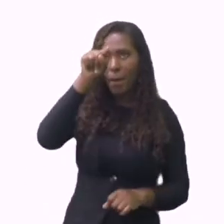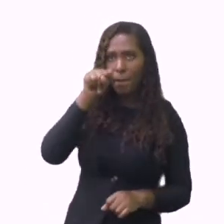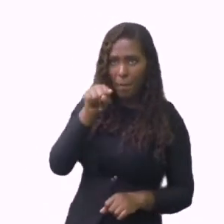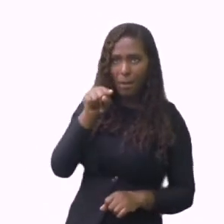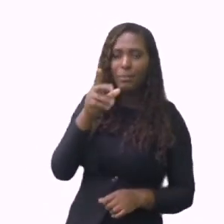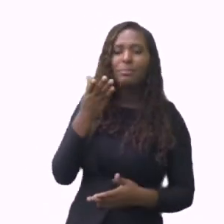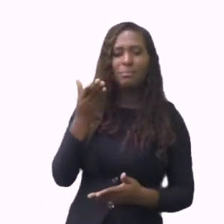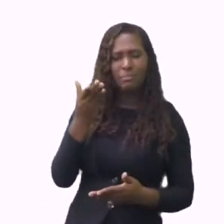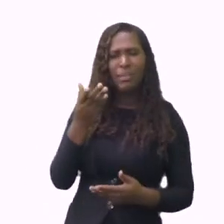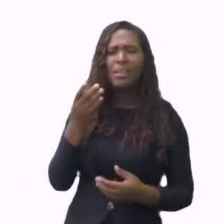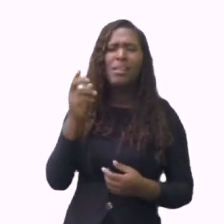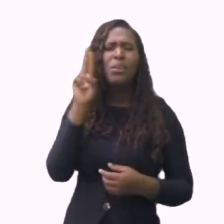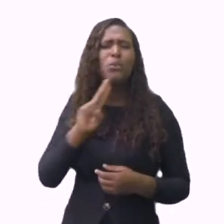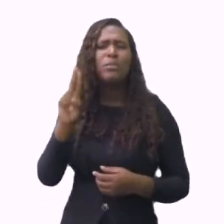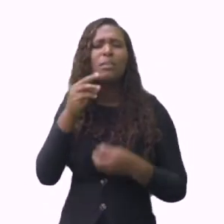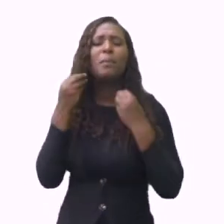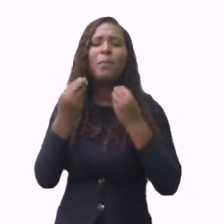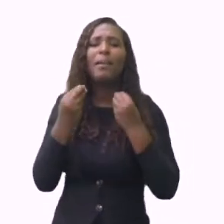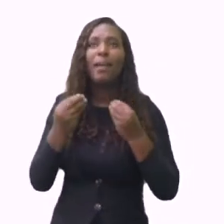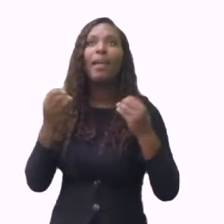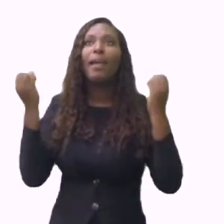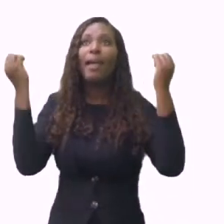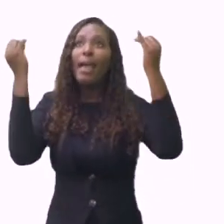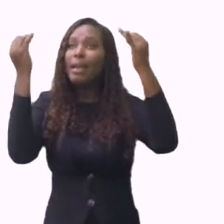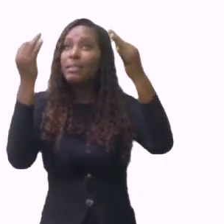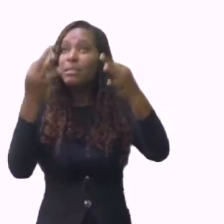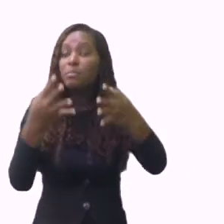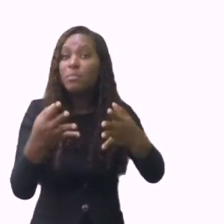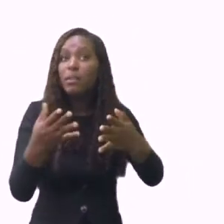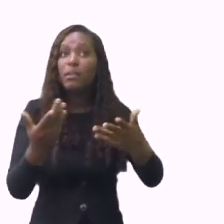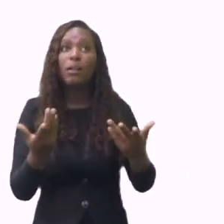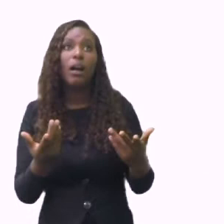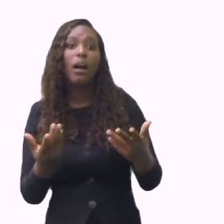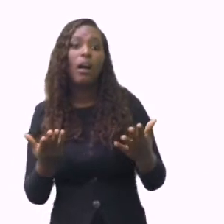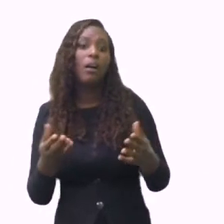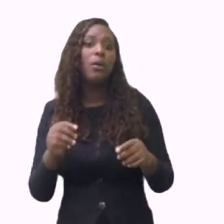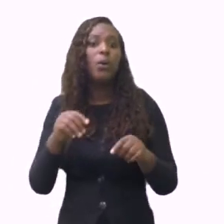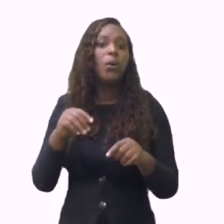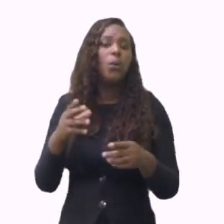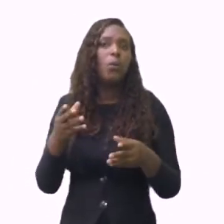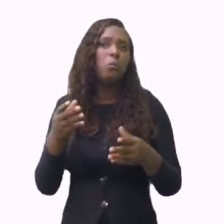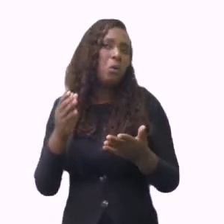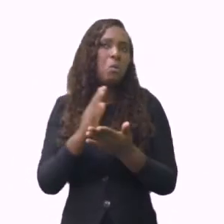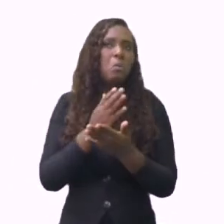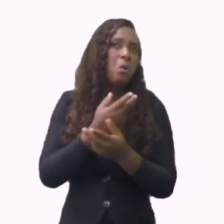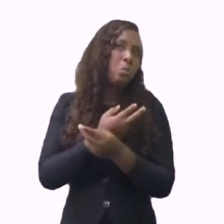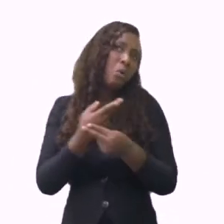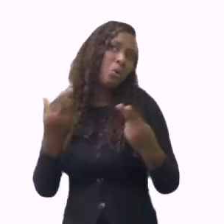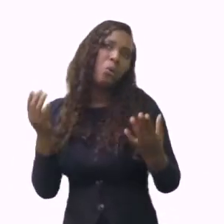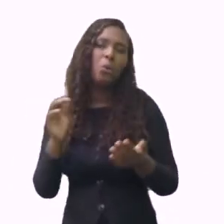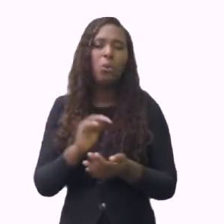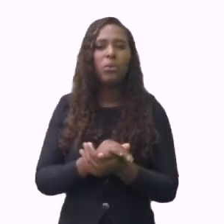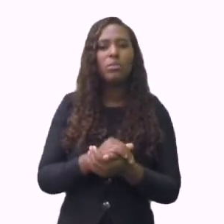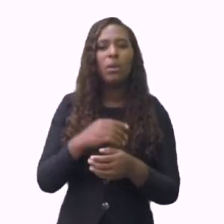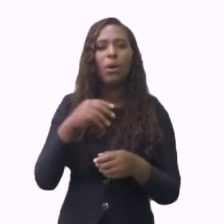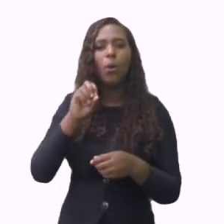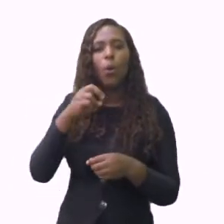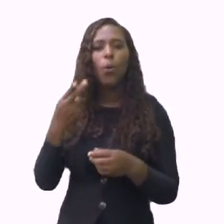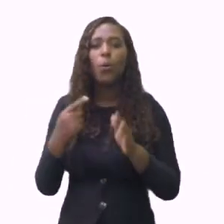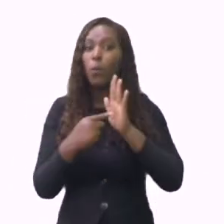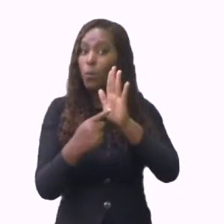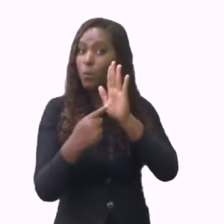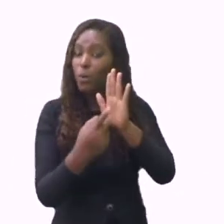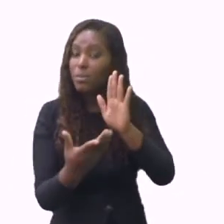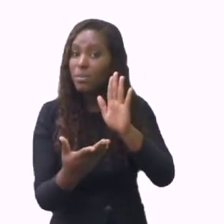fazer explicações sobre algo, indicar uma relação, indicar a fala de um personagem em um